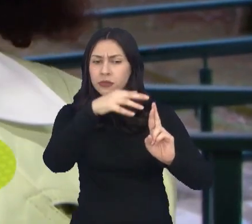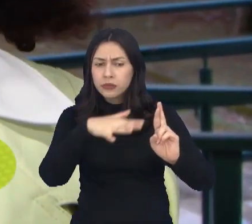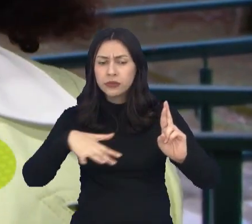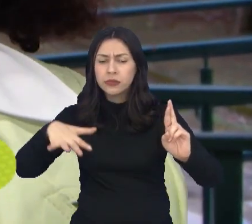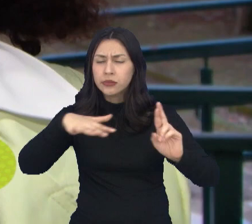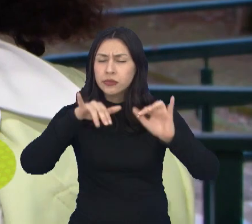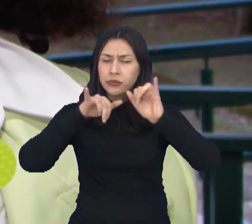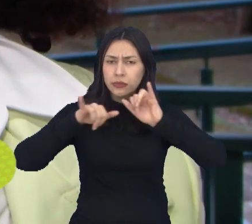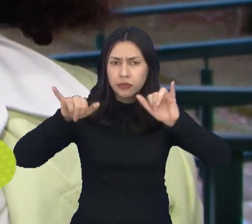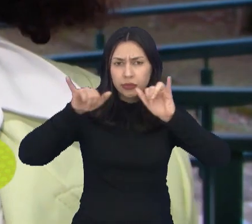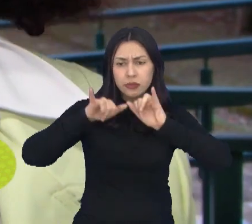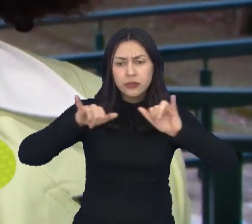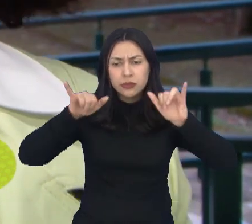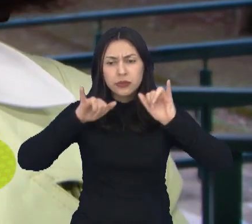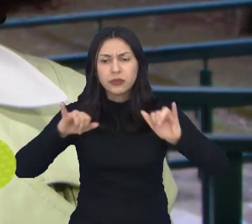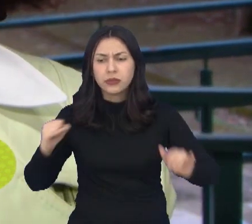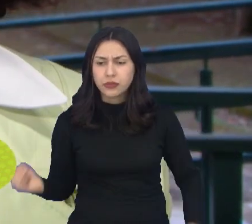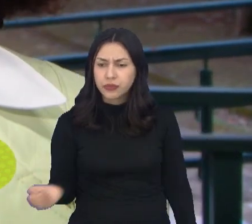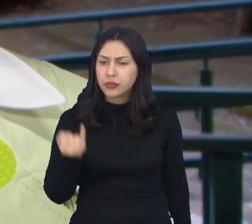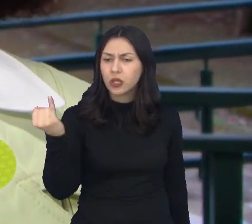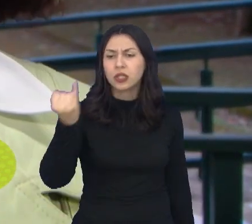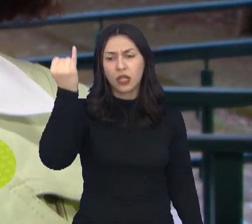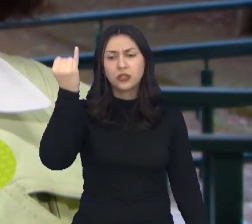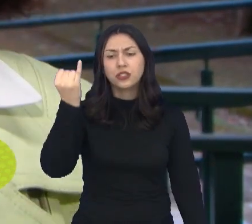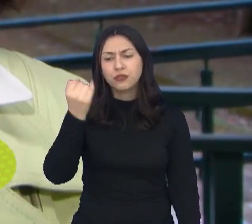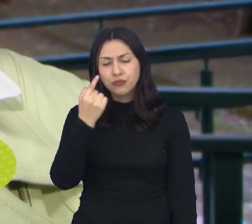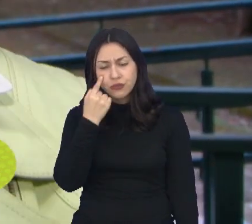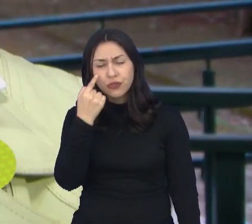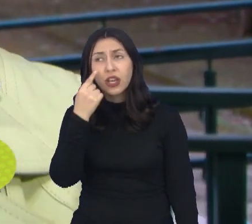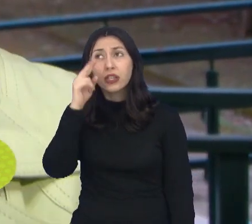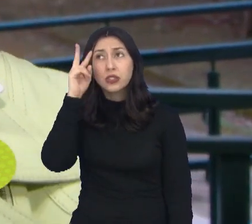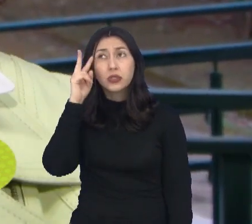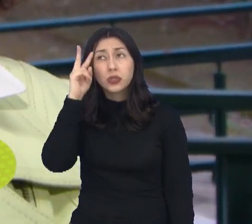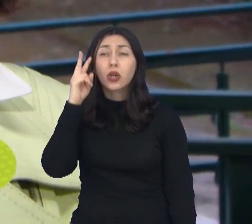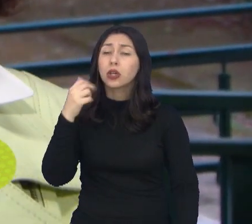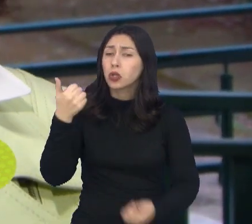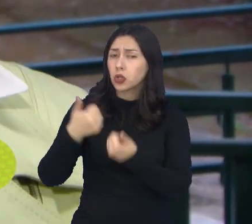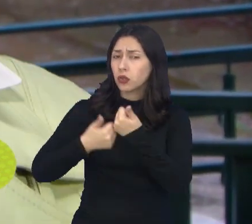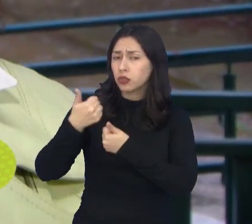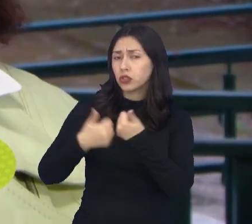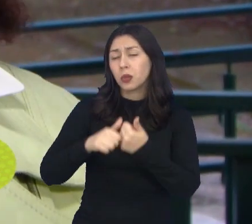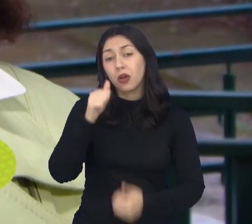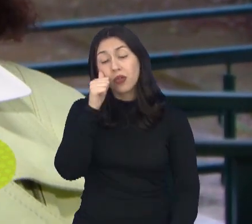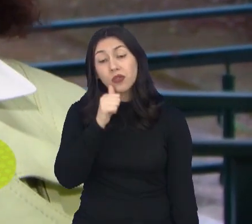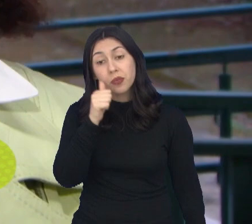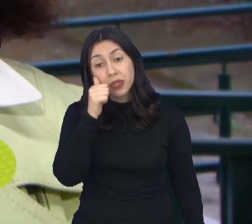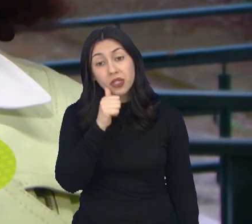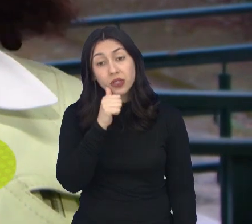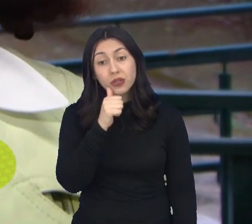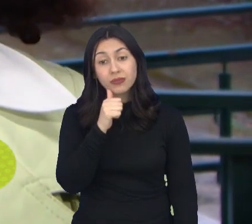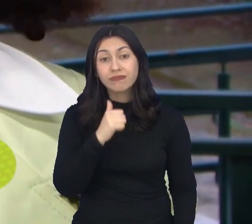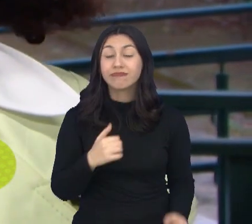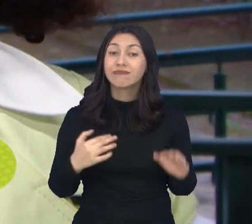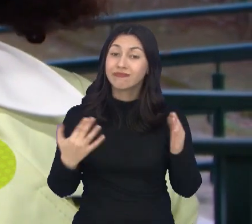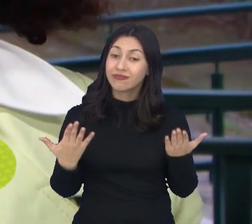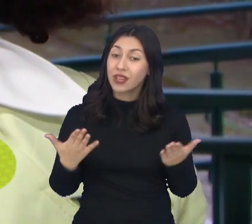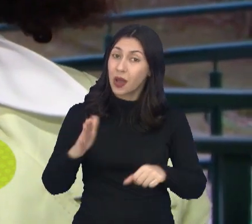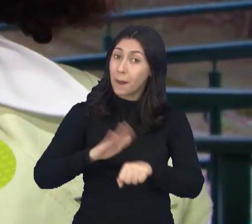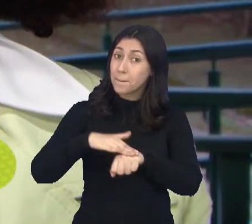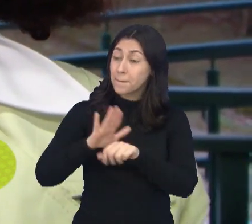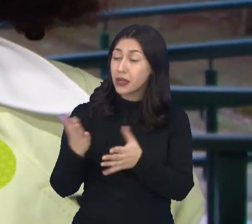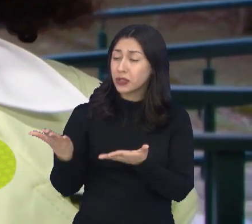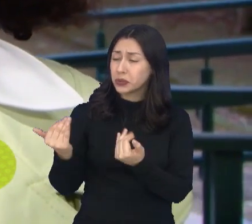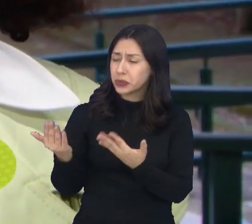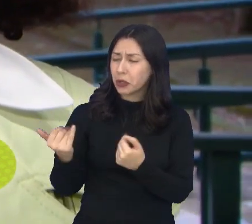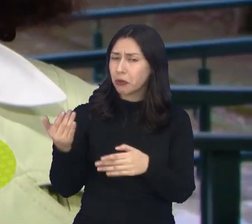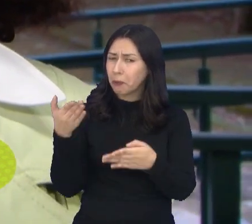falaram hoje, que eu acho que foi muito importante, escrever a história do futebol feminino para mais jovens. E